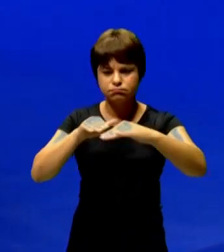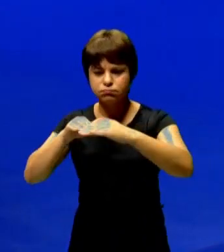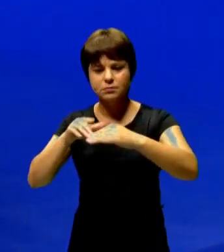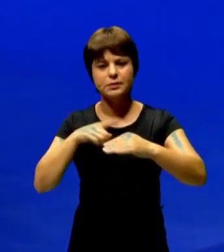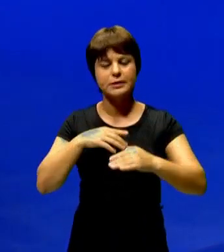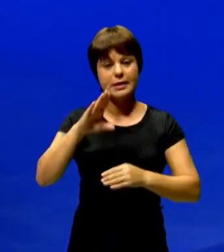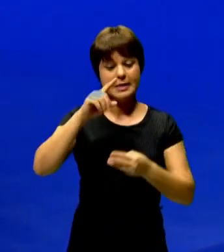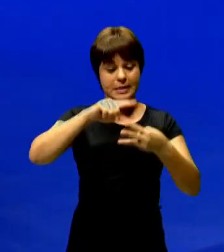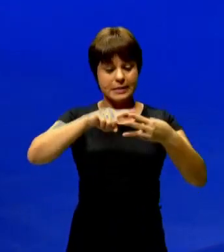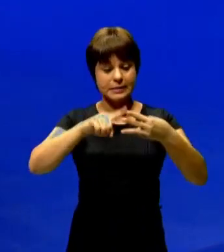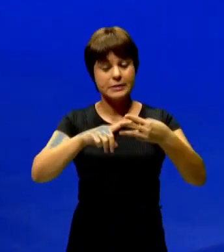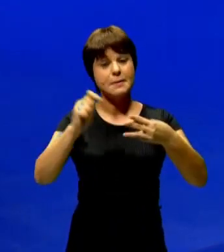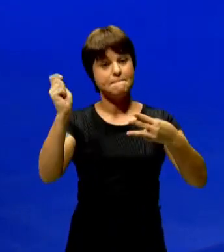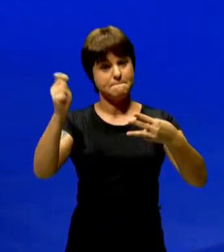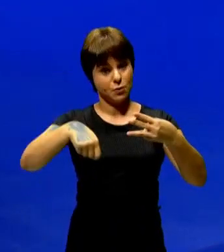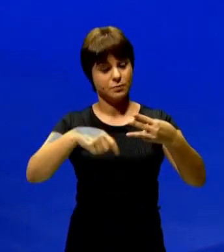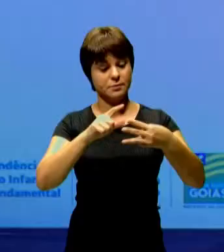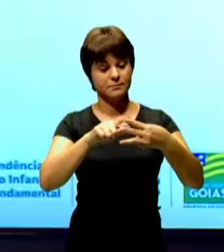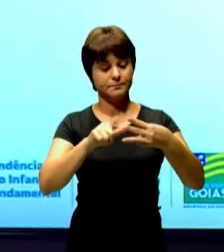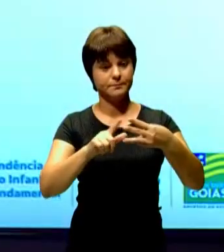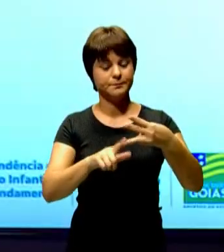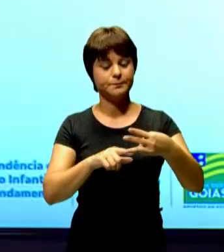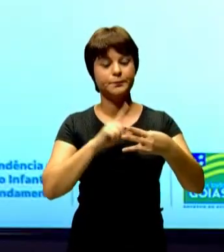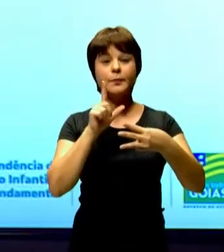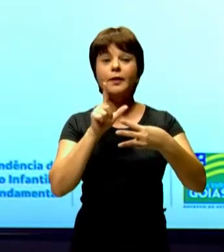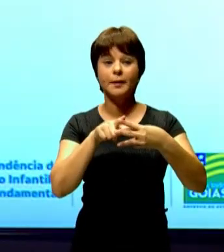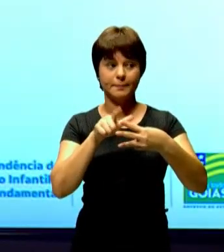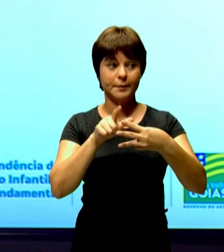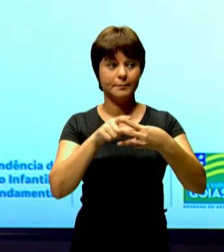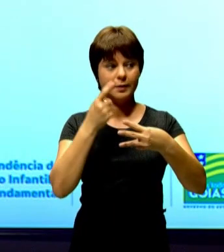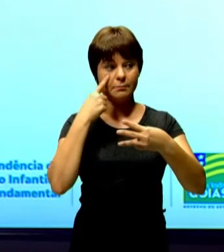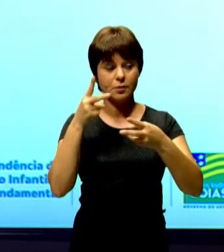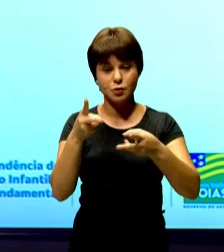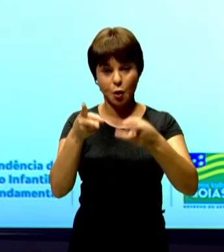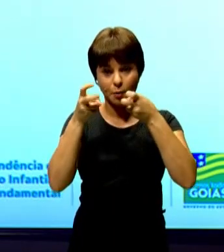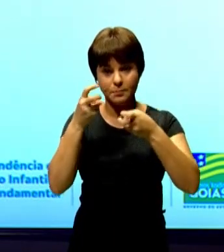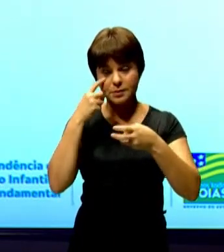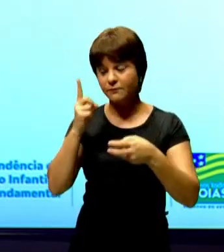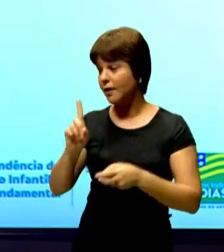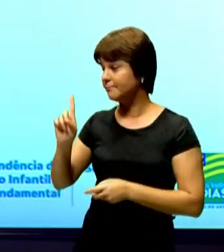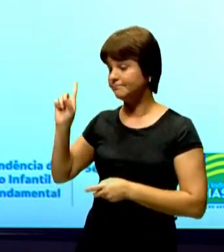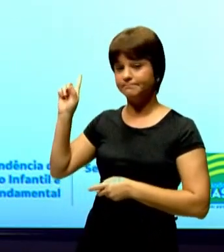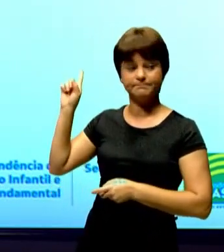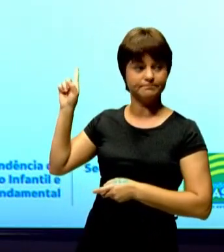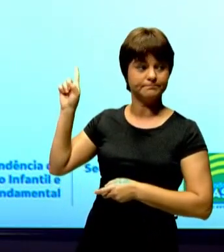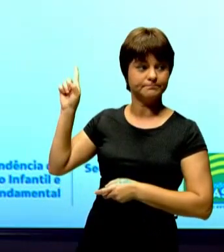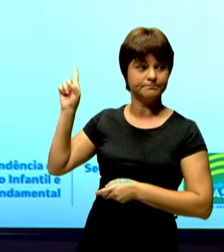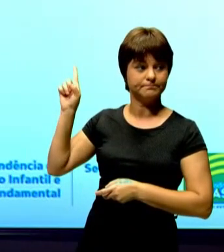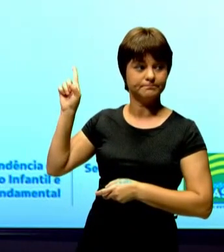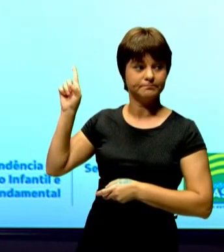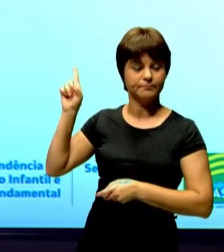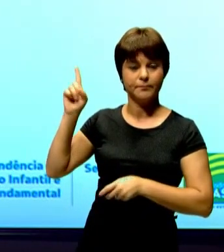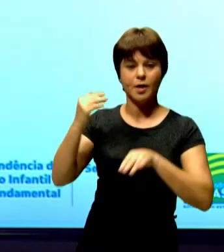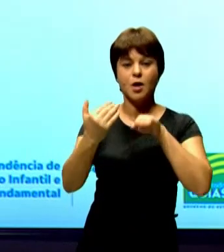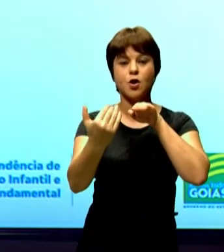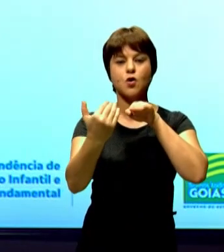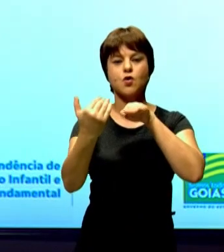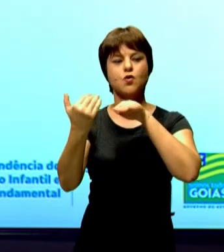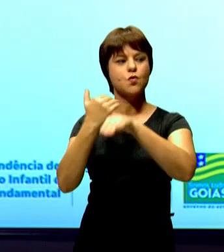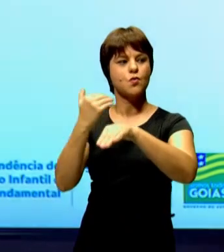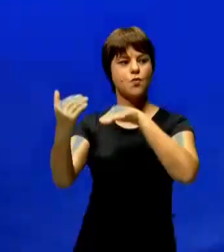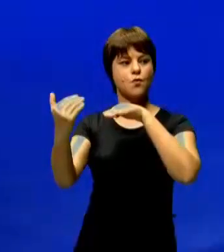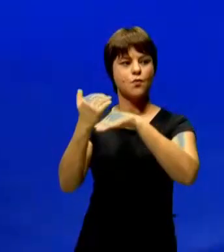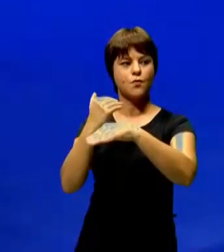principais possibilidades. A primeira pode ser considerada o limite convergente. No limite